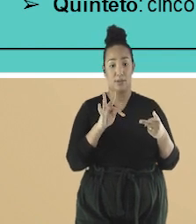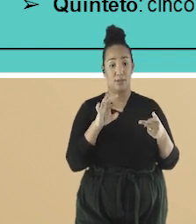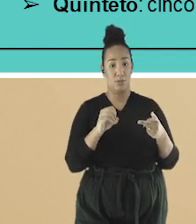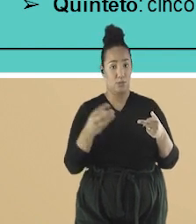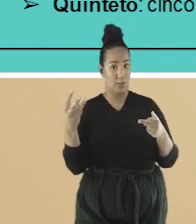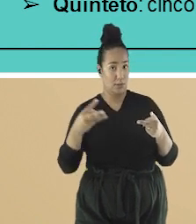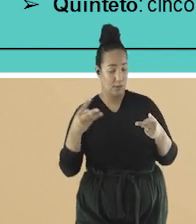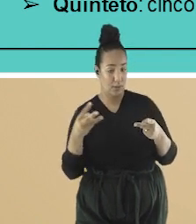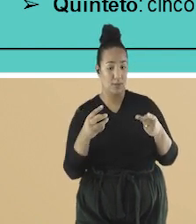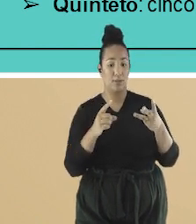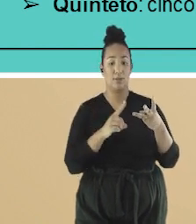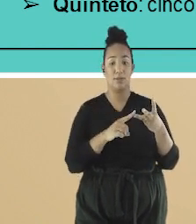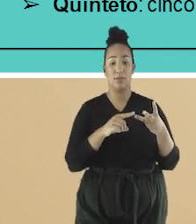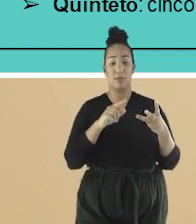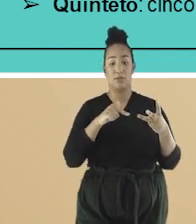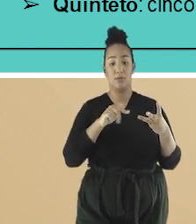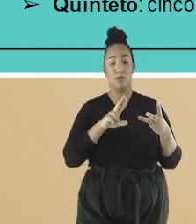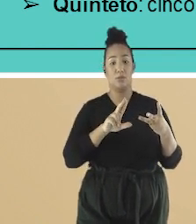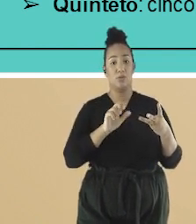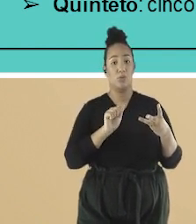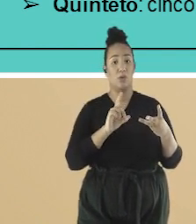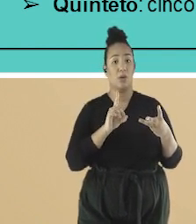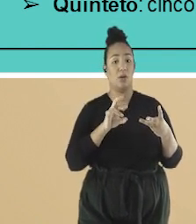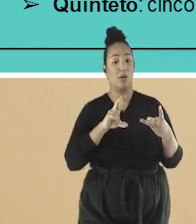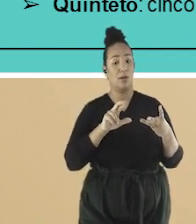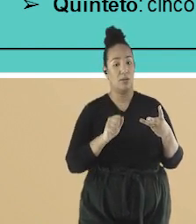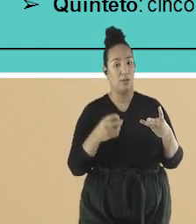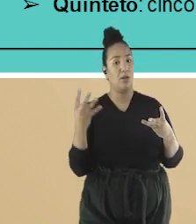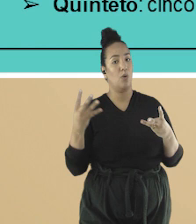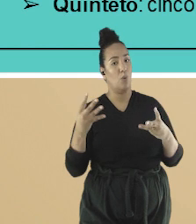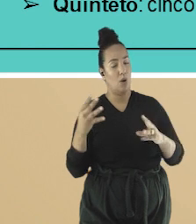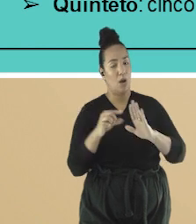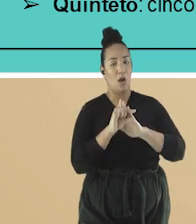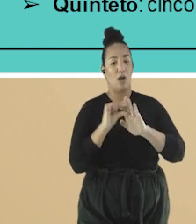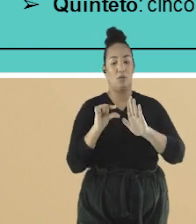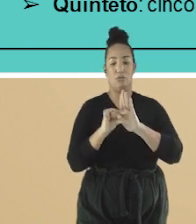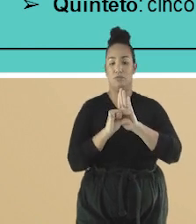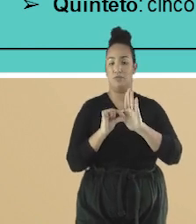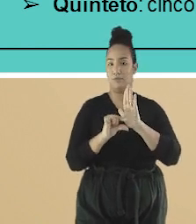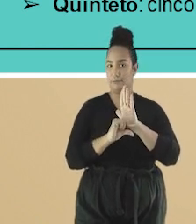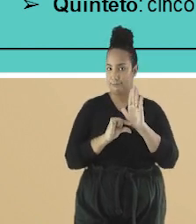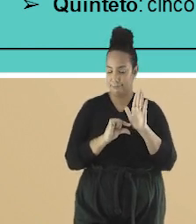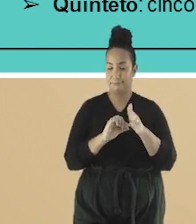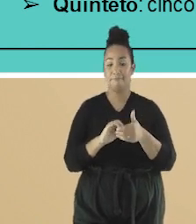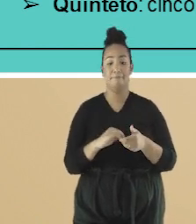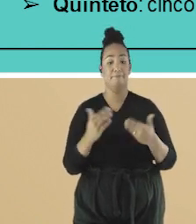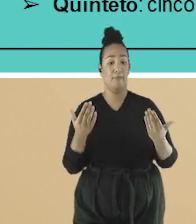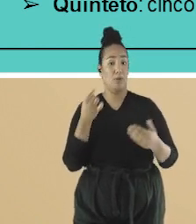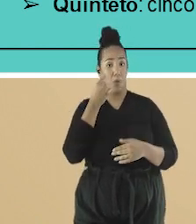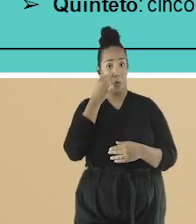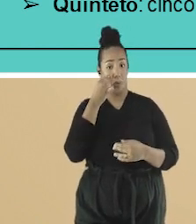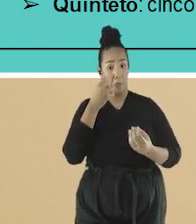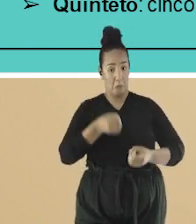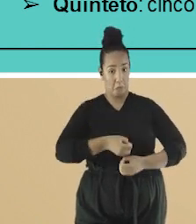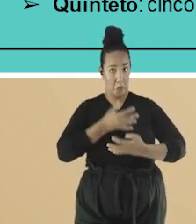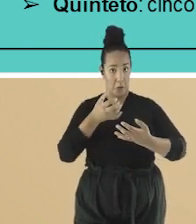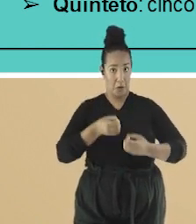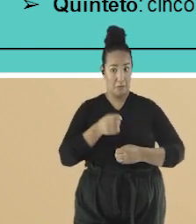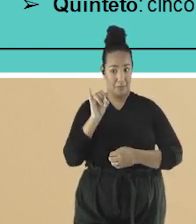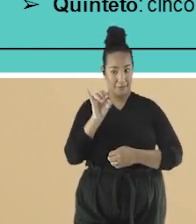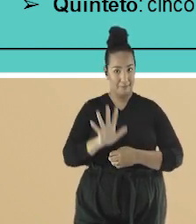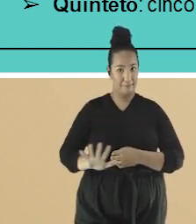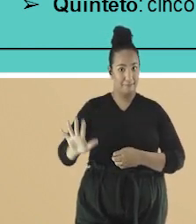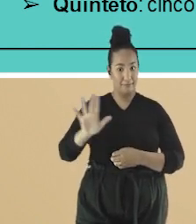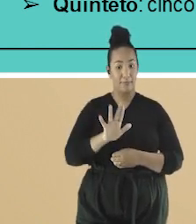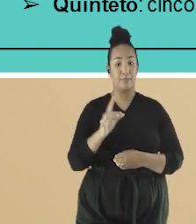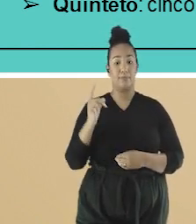4 versos, o quinteto, 5 versos e por aí vai. No caso do poema Inutilidades, vejam aí na tela.